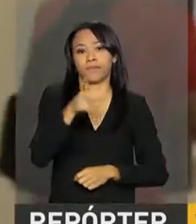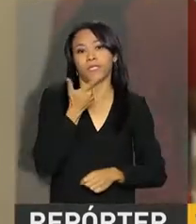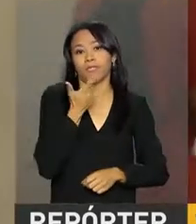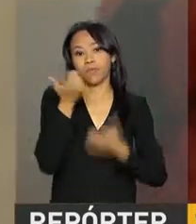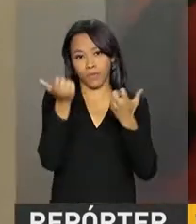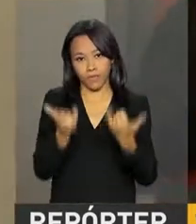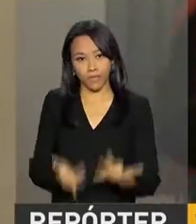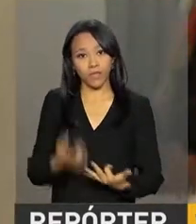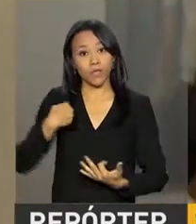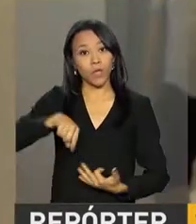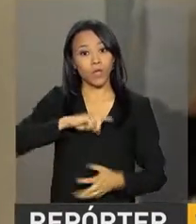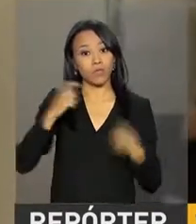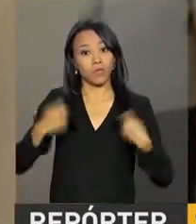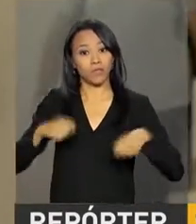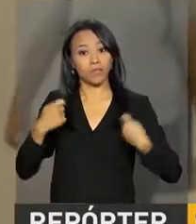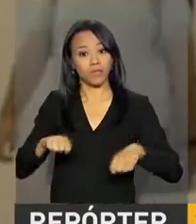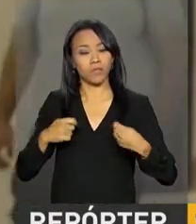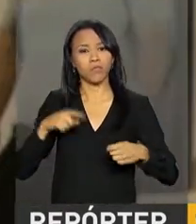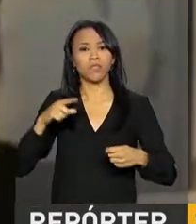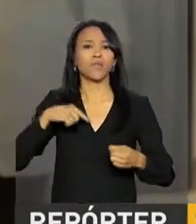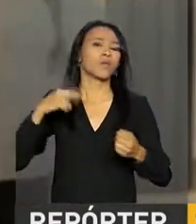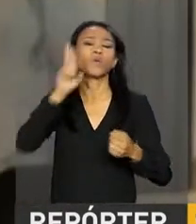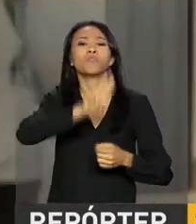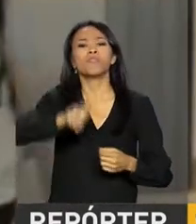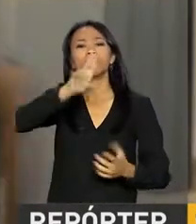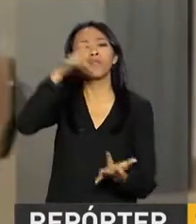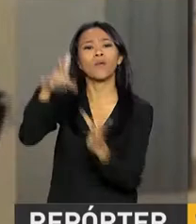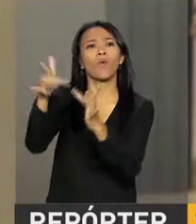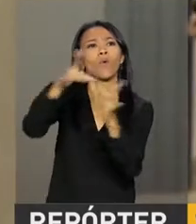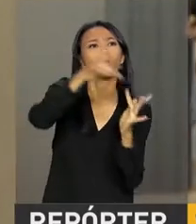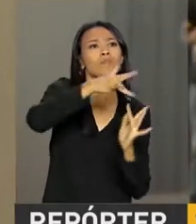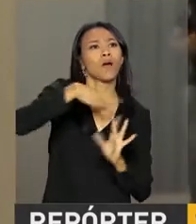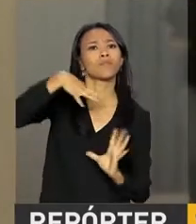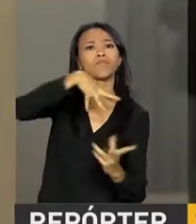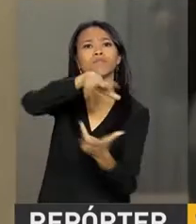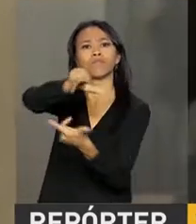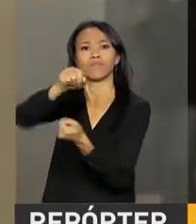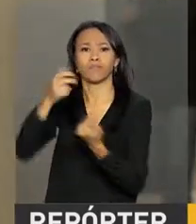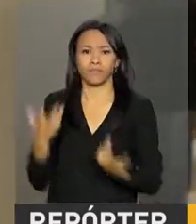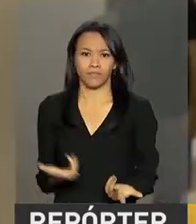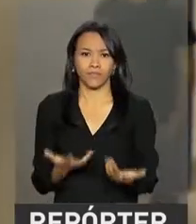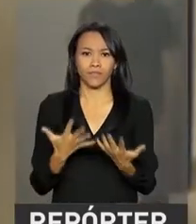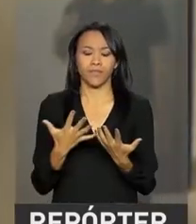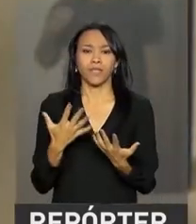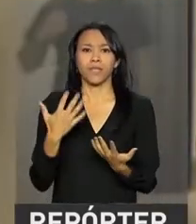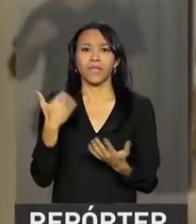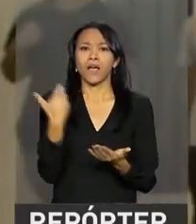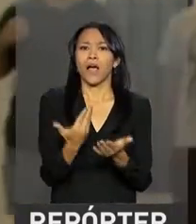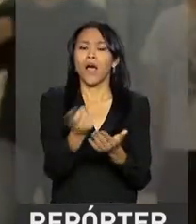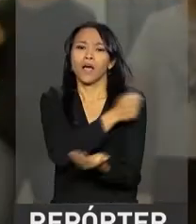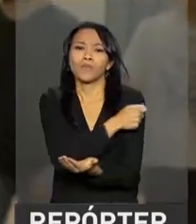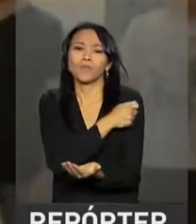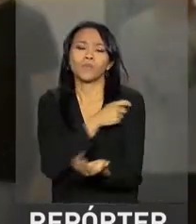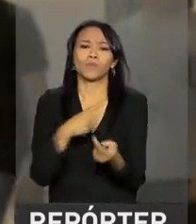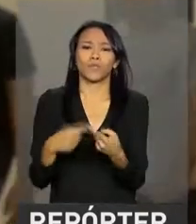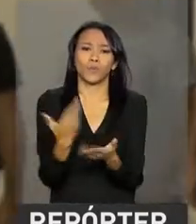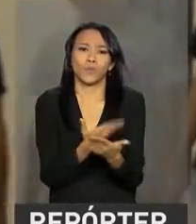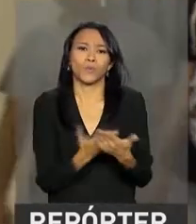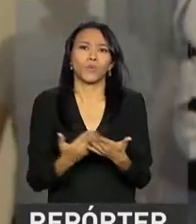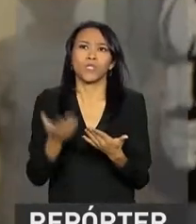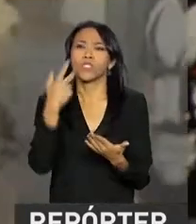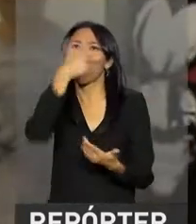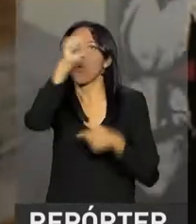virar uma universidade internacional a gente precisa ser capazes de atrair estudantes e pesquisadores de outras